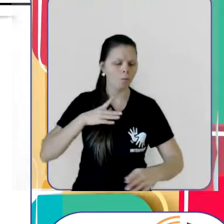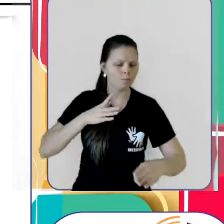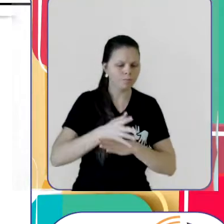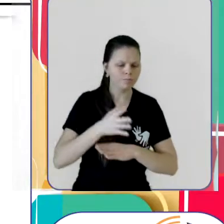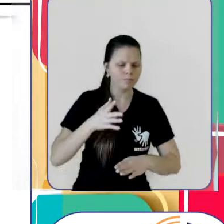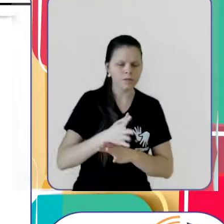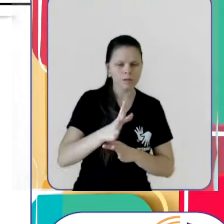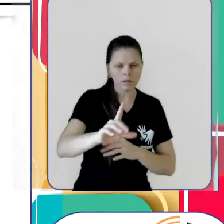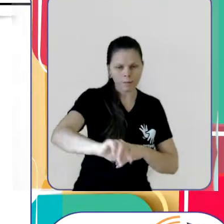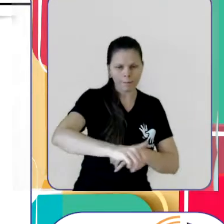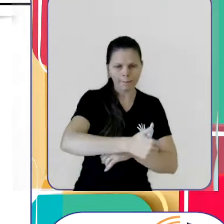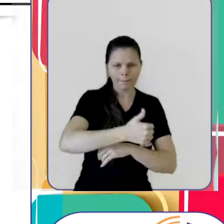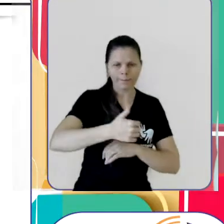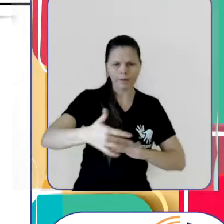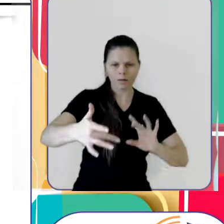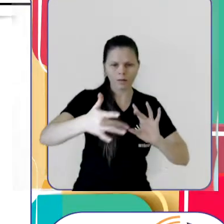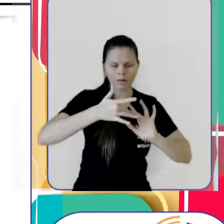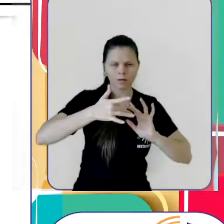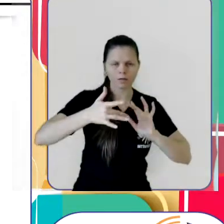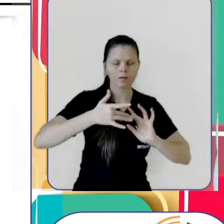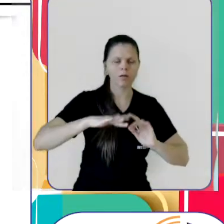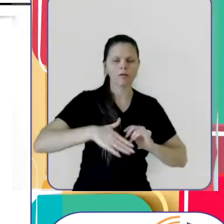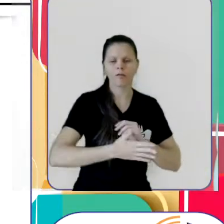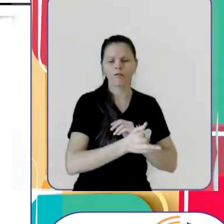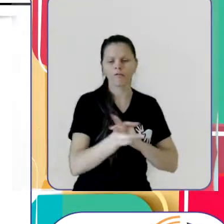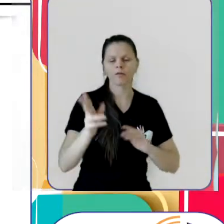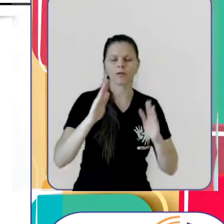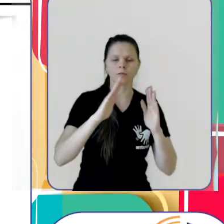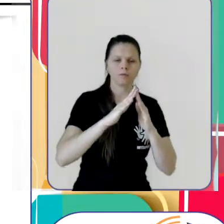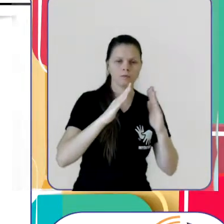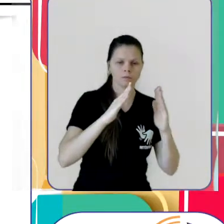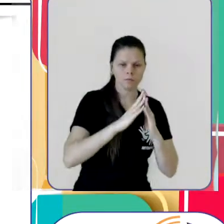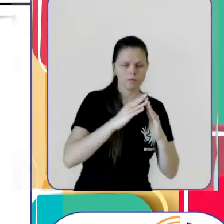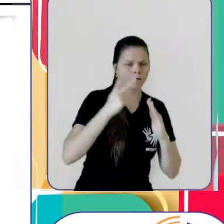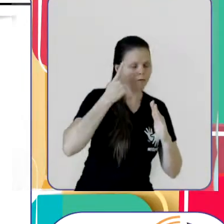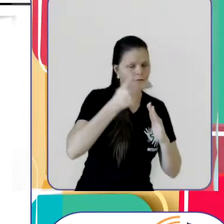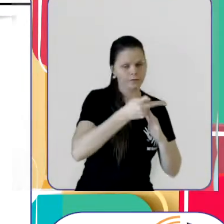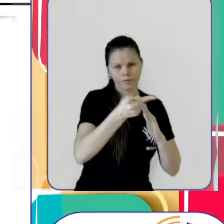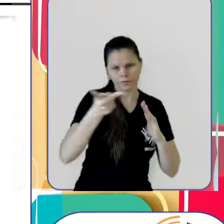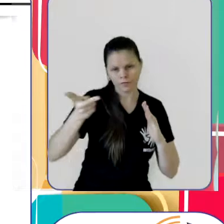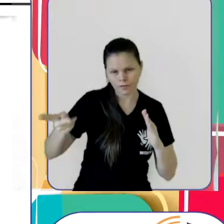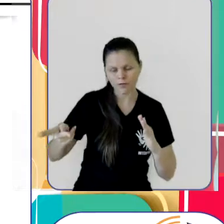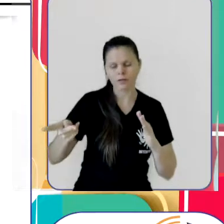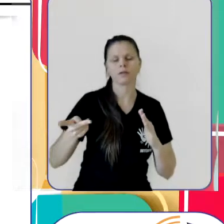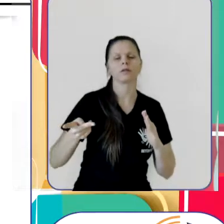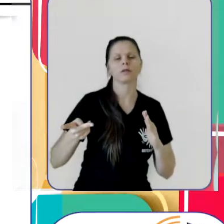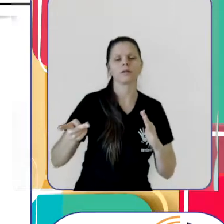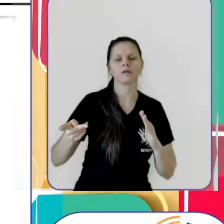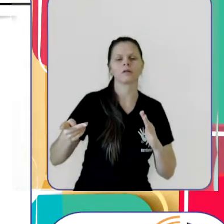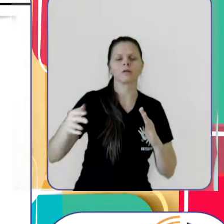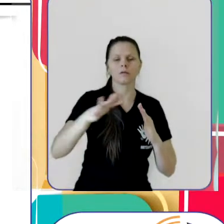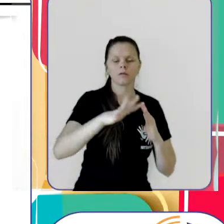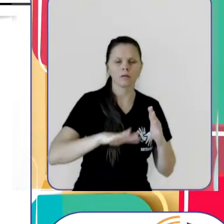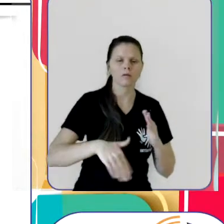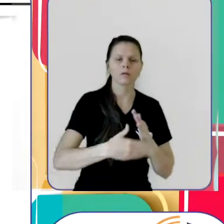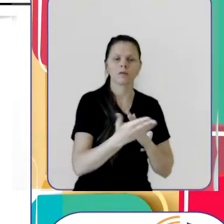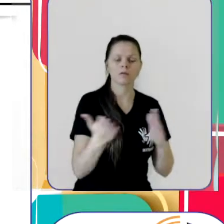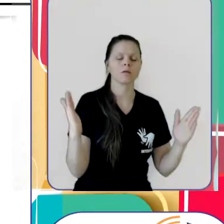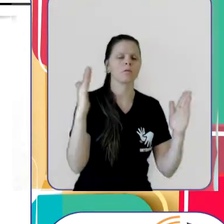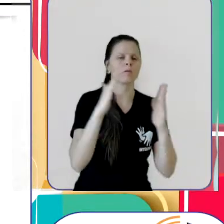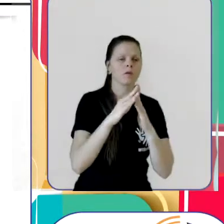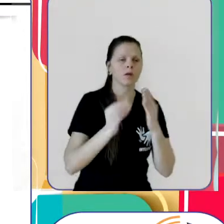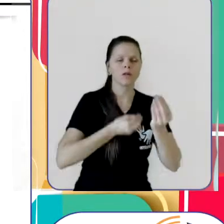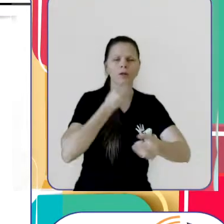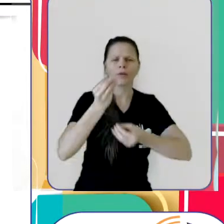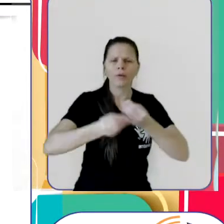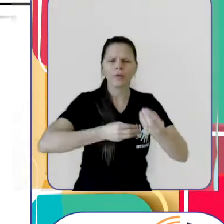que o agente, né, comunitário vai à sua casa, ele já vai visitar todo o espaço em que você vive, as condições de moradia,